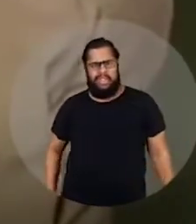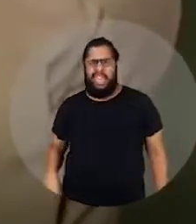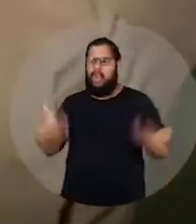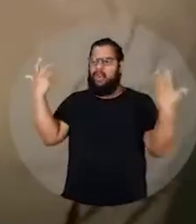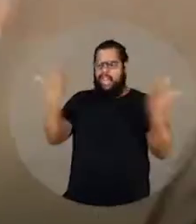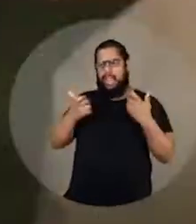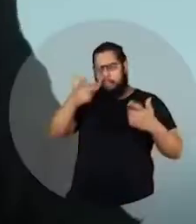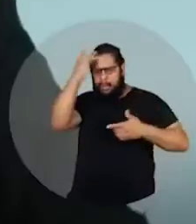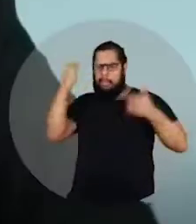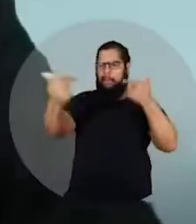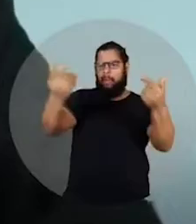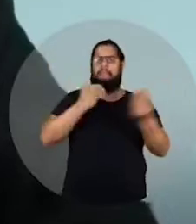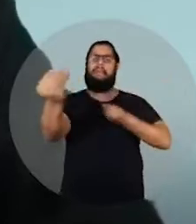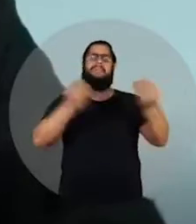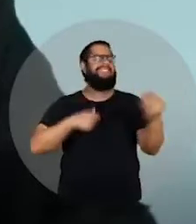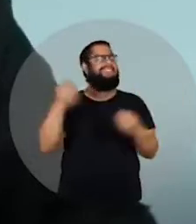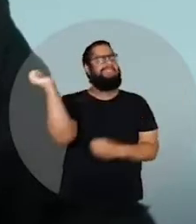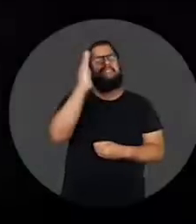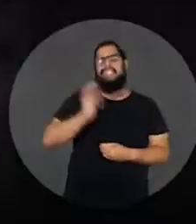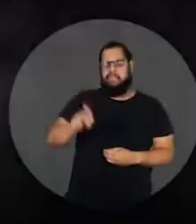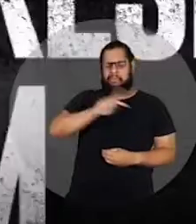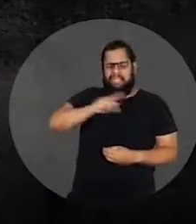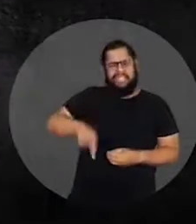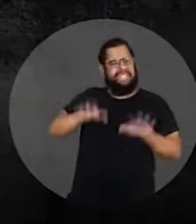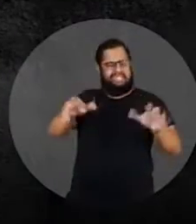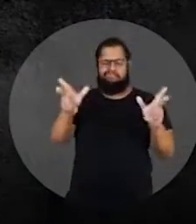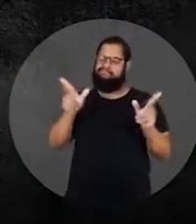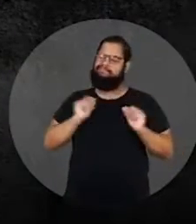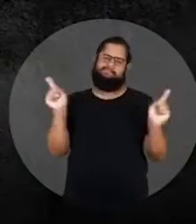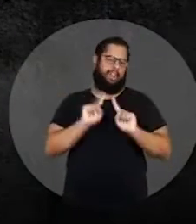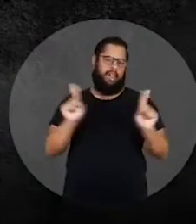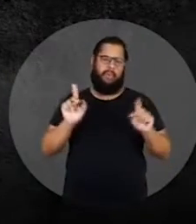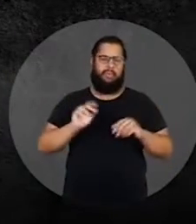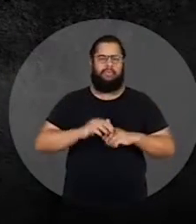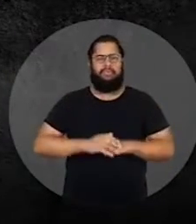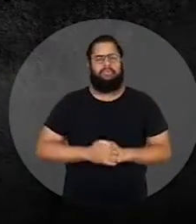Dá-te do outro! Eu quero todo mundo armado! O Brasil não merece um presidente assim.